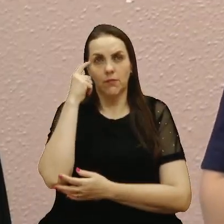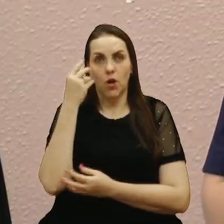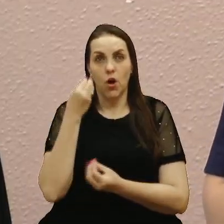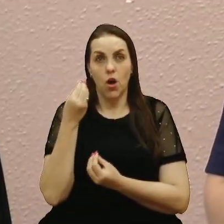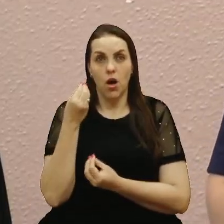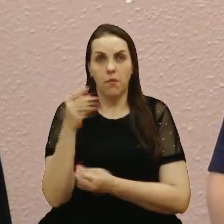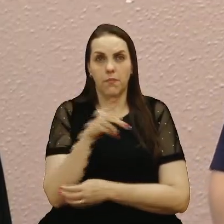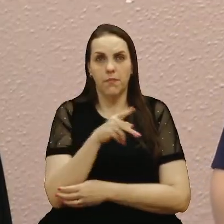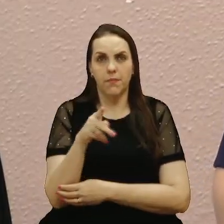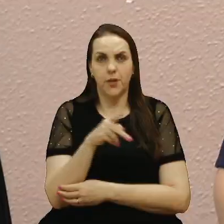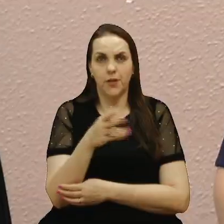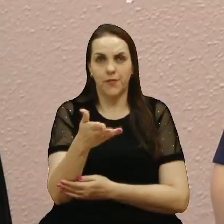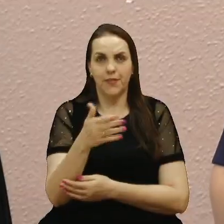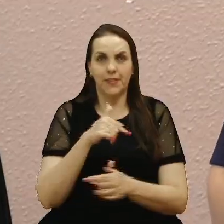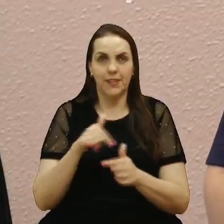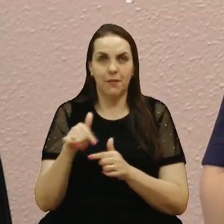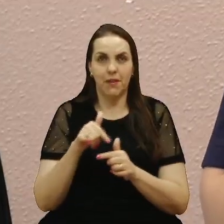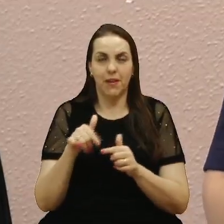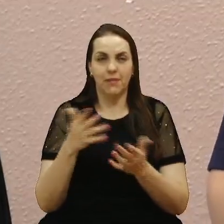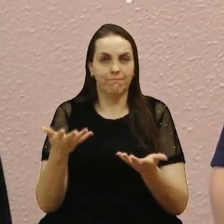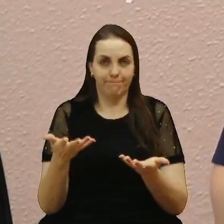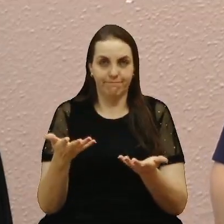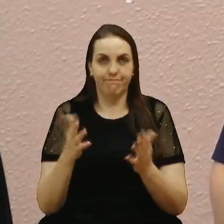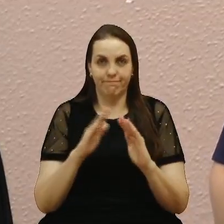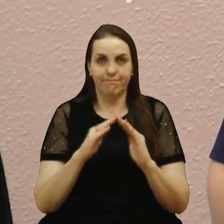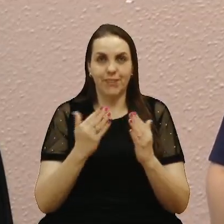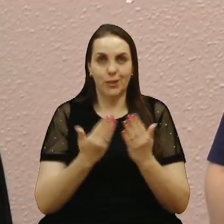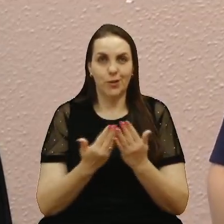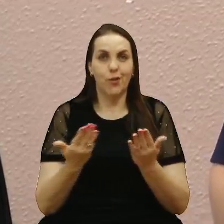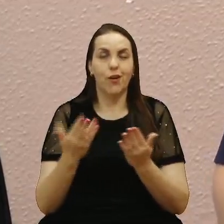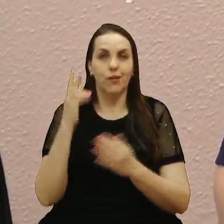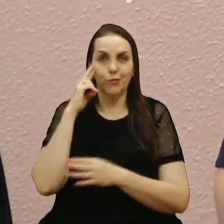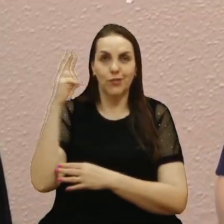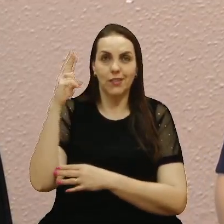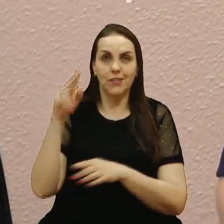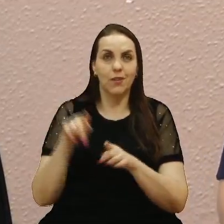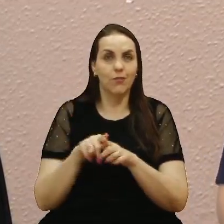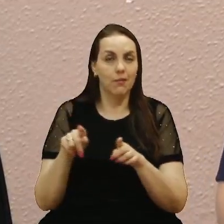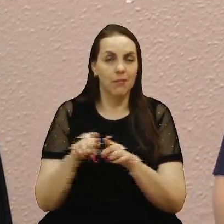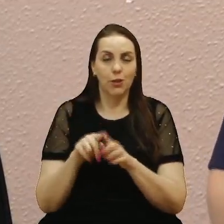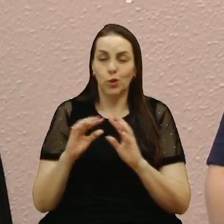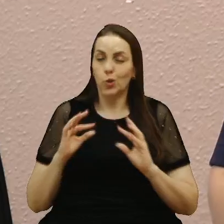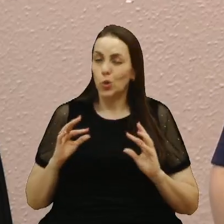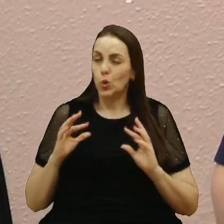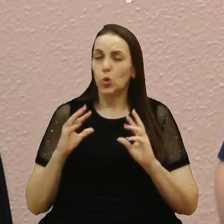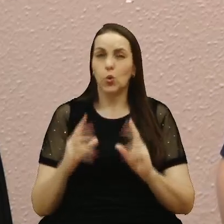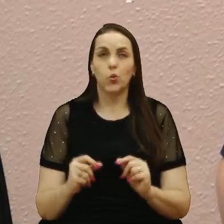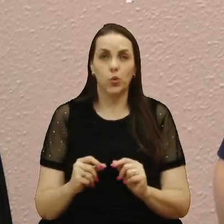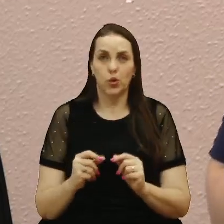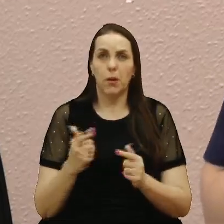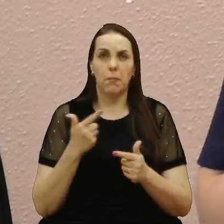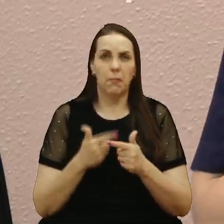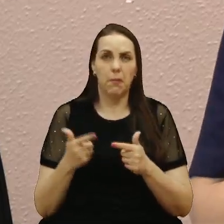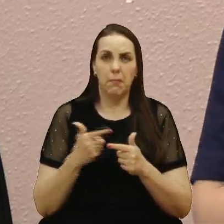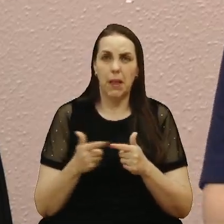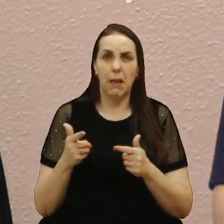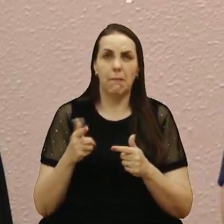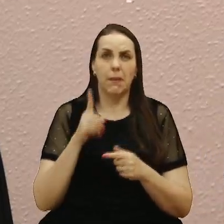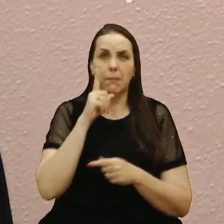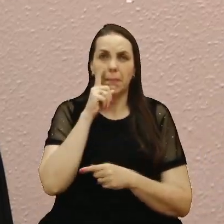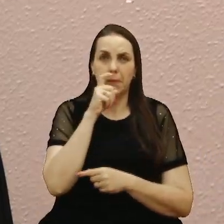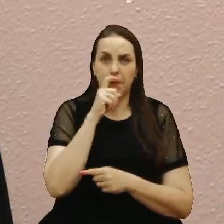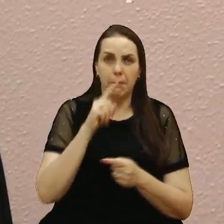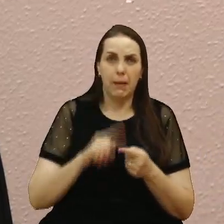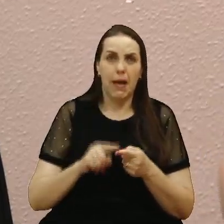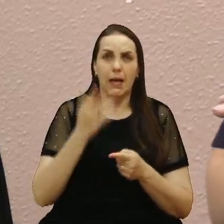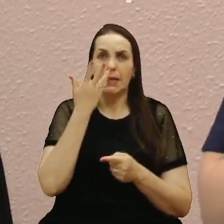que fica lá, né, trabalhando na escola, para as direções que tem que lidar com tudo aquilo. Era problema de pais, era a